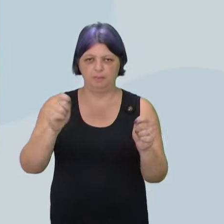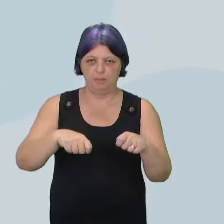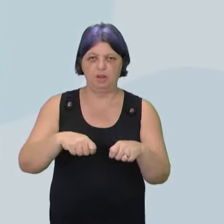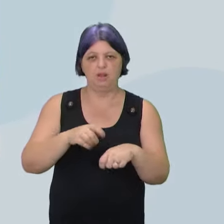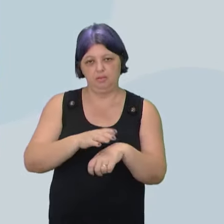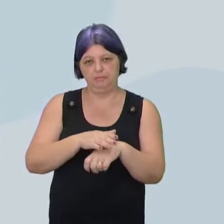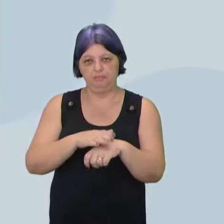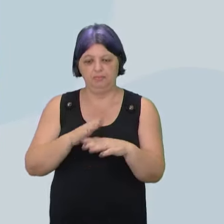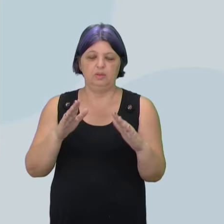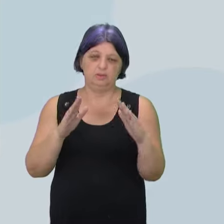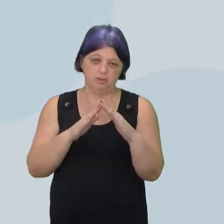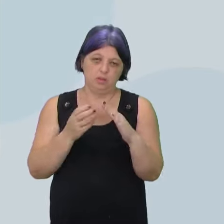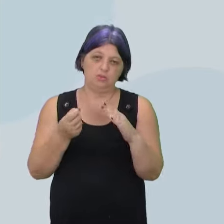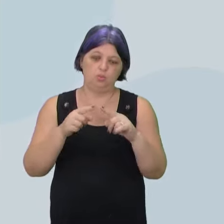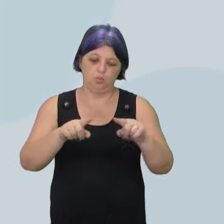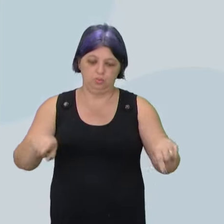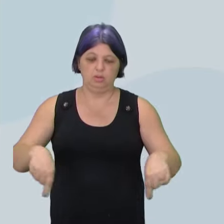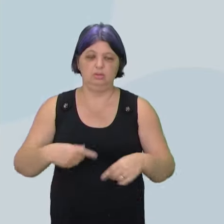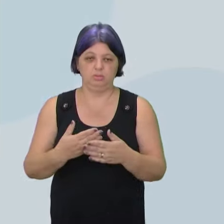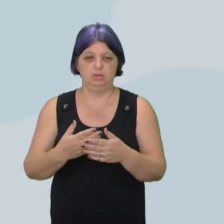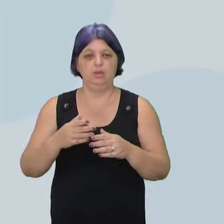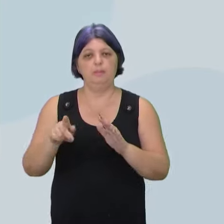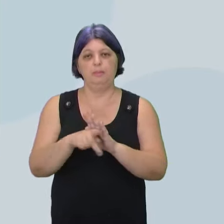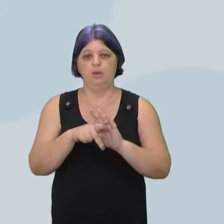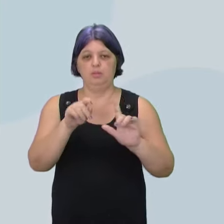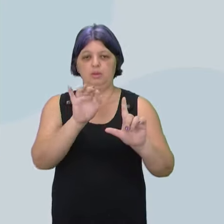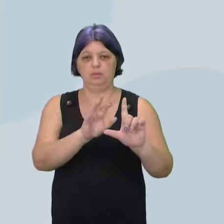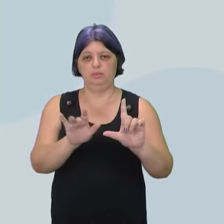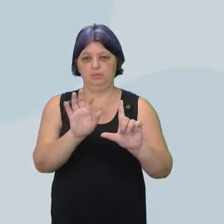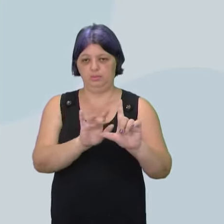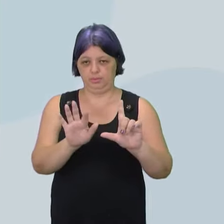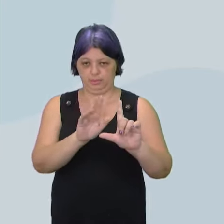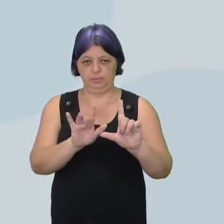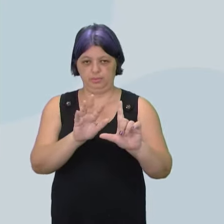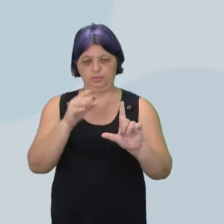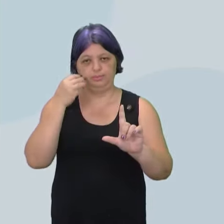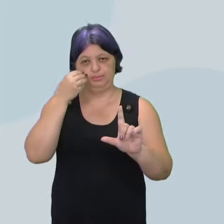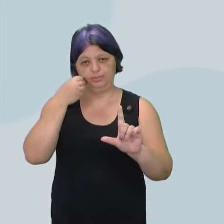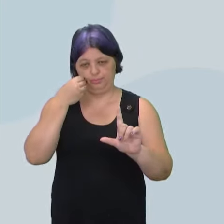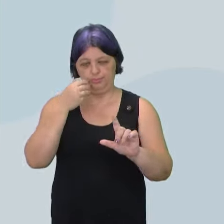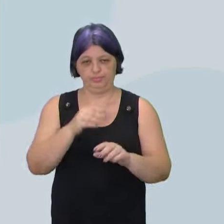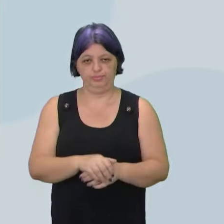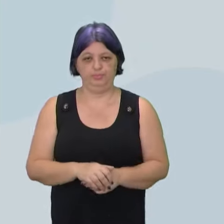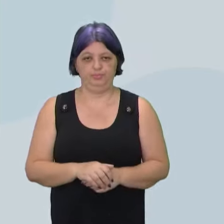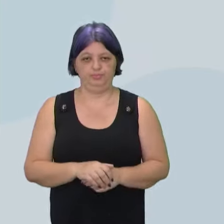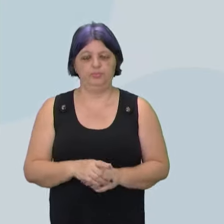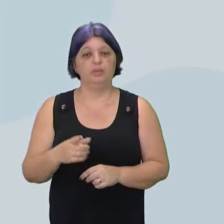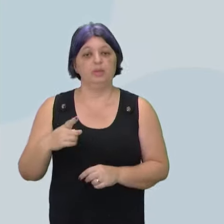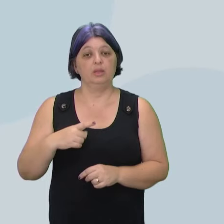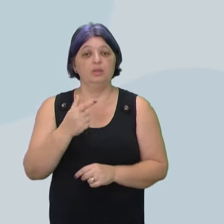quiser fazer, pode acessar esse QR Code aí que eu retirei desse experimento. Tenha um experimento